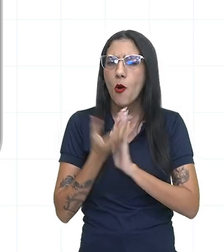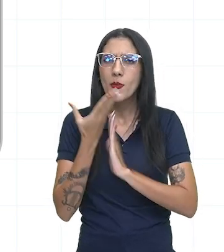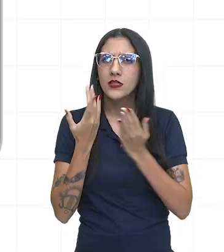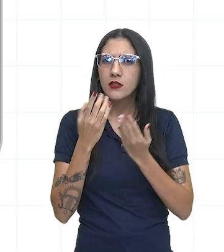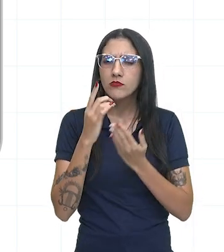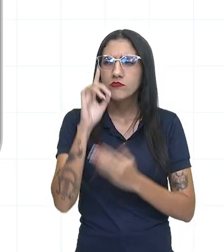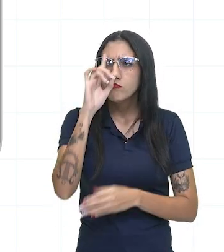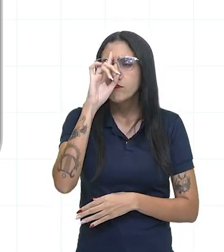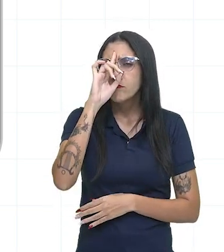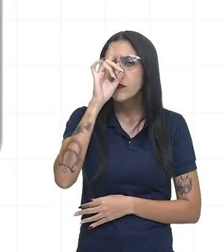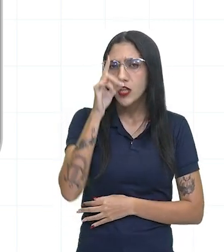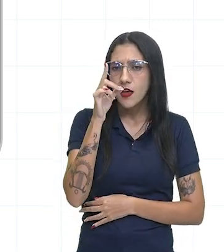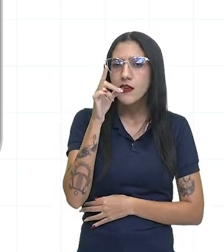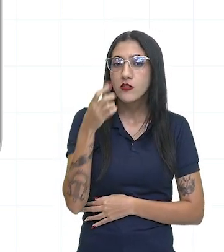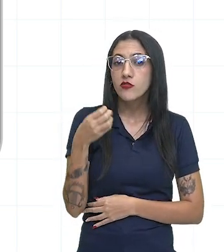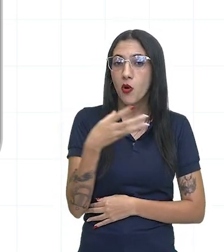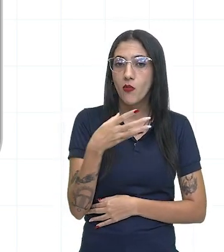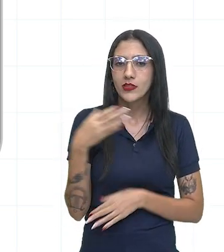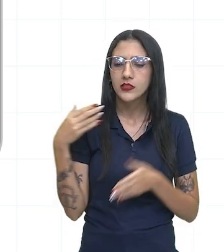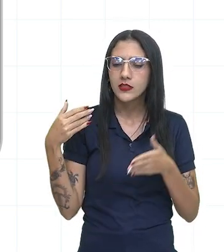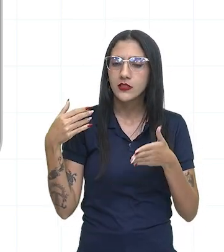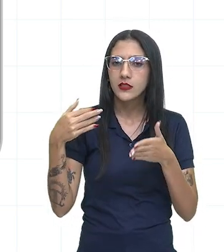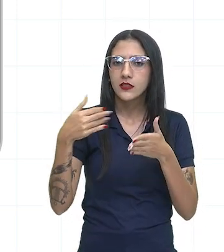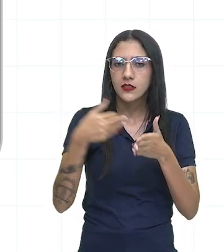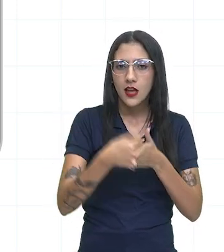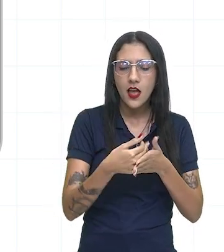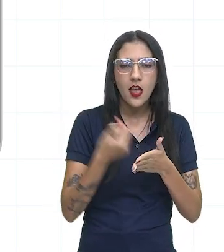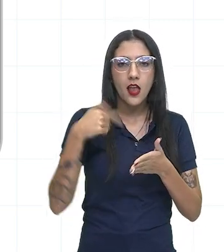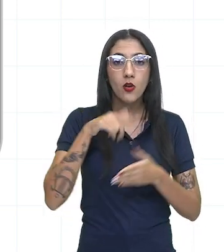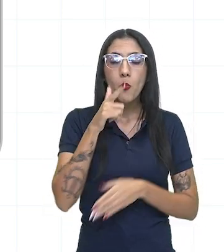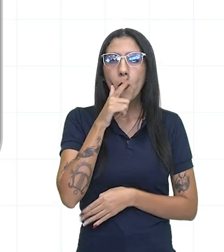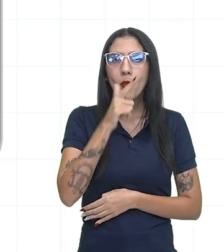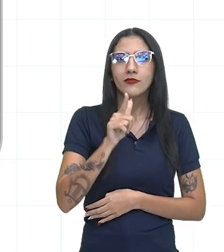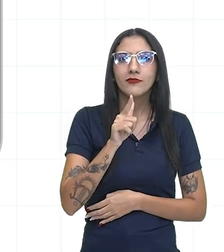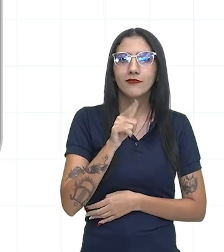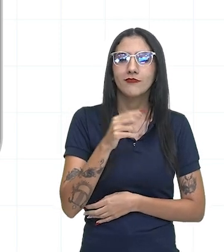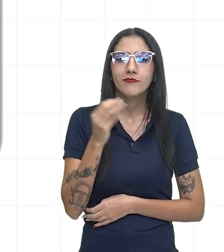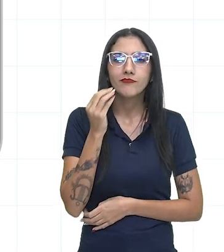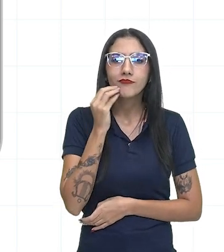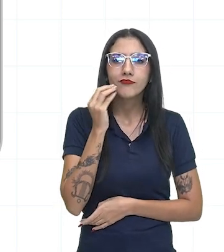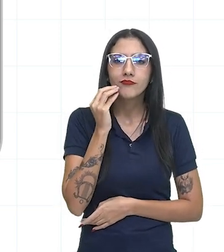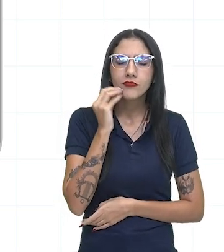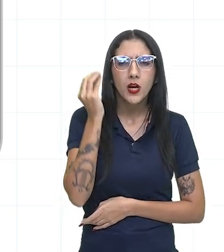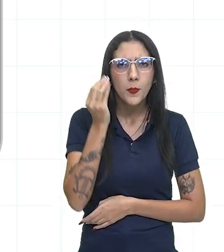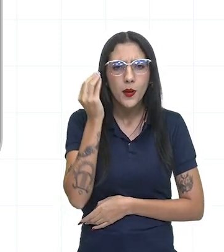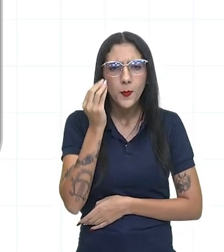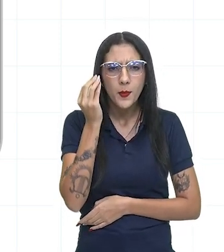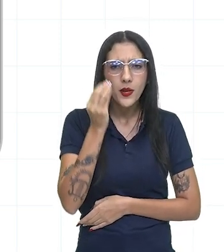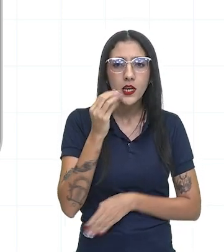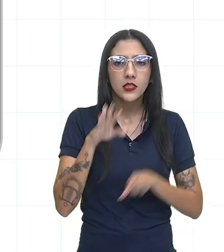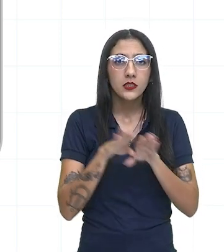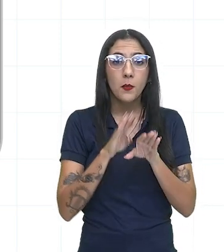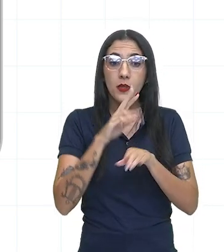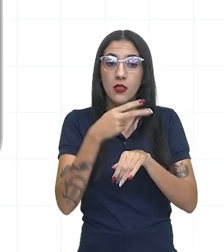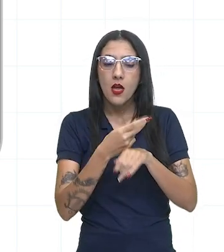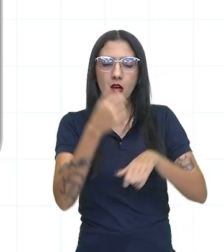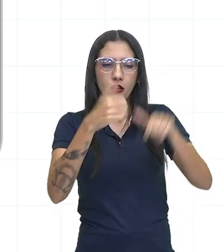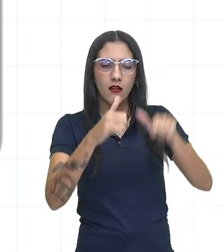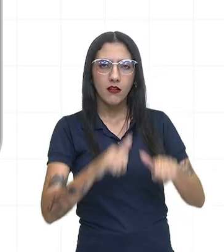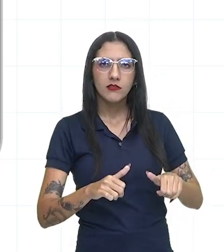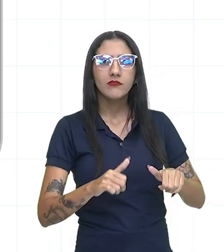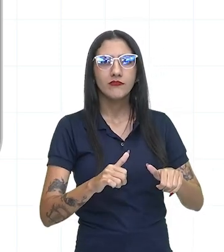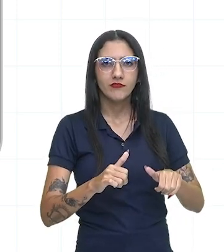de hipóteses, até a realização de experimentos e a análise dos